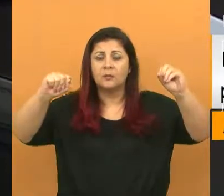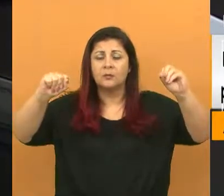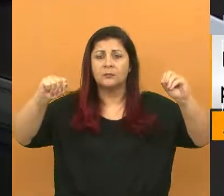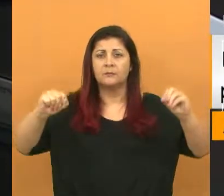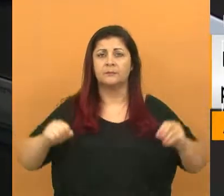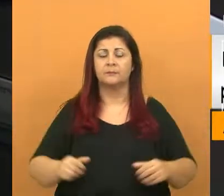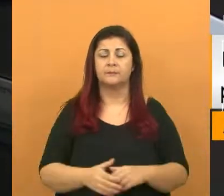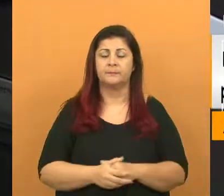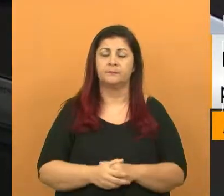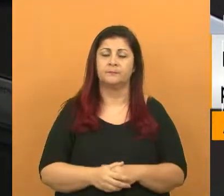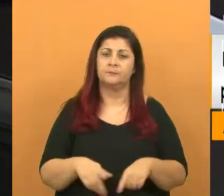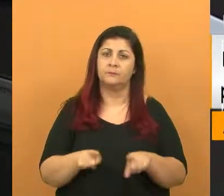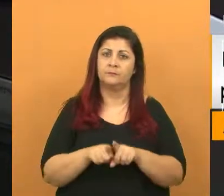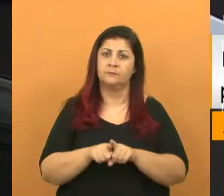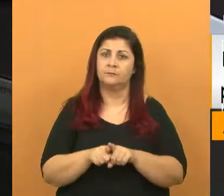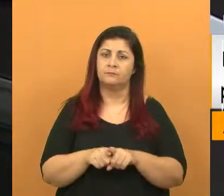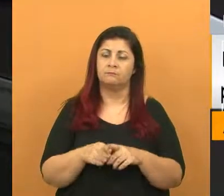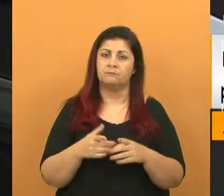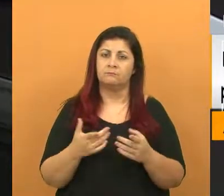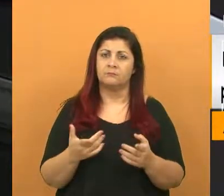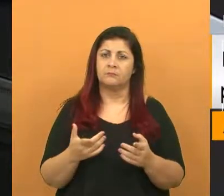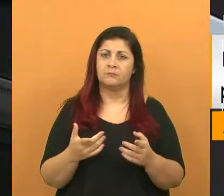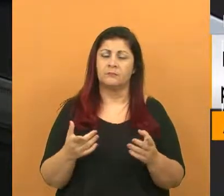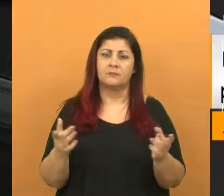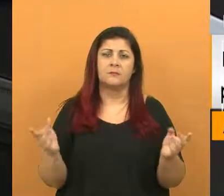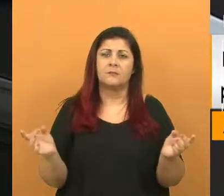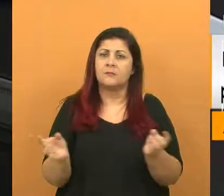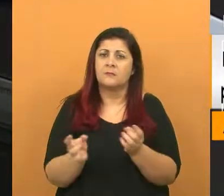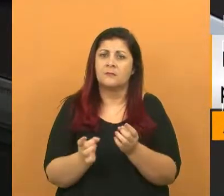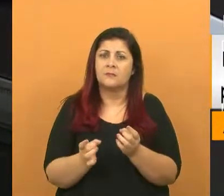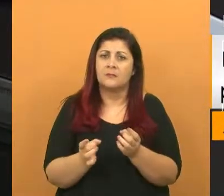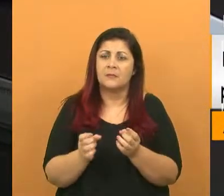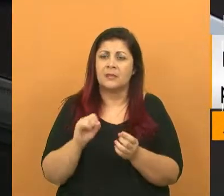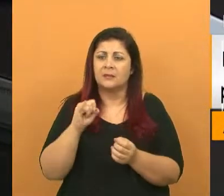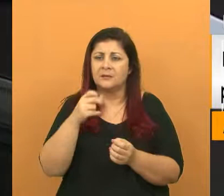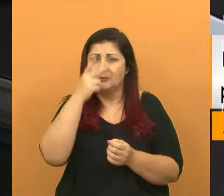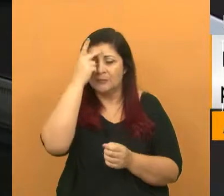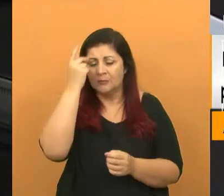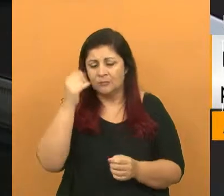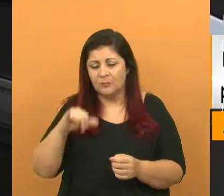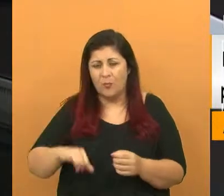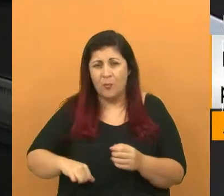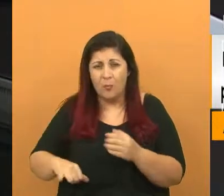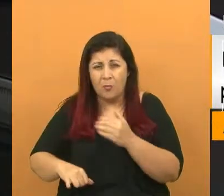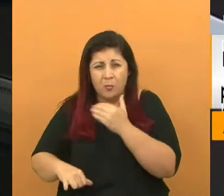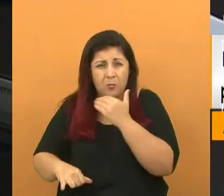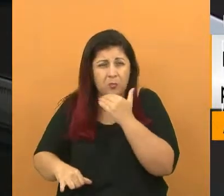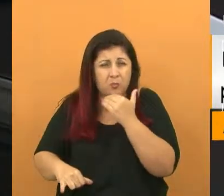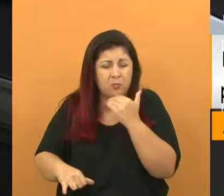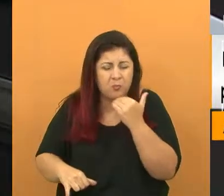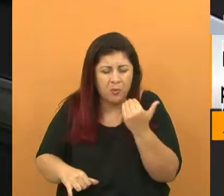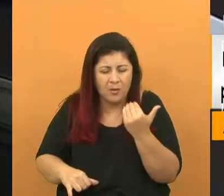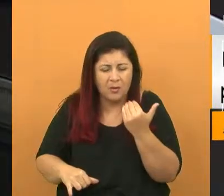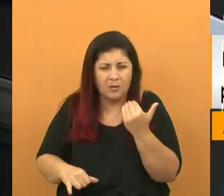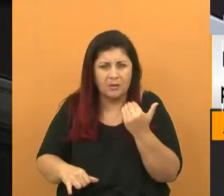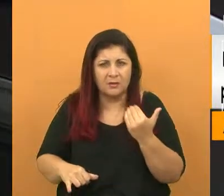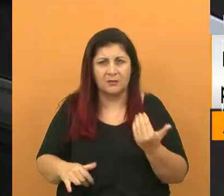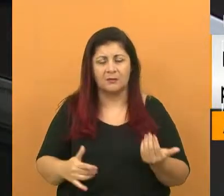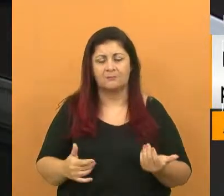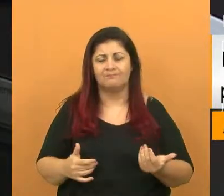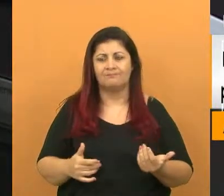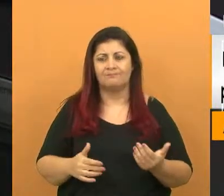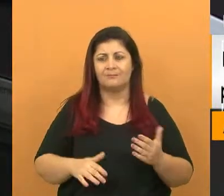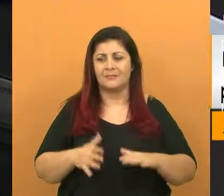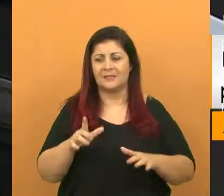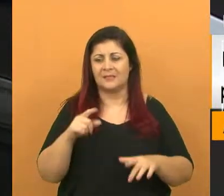e também dar, quem sabe, um fim melhor para as pessoas que estão no estado terminal. Porque a sensação que nós temos é